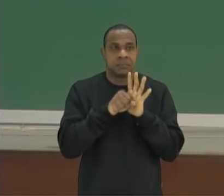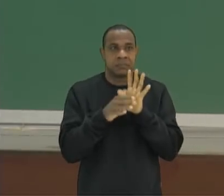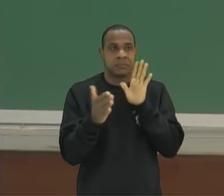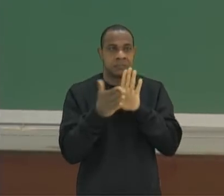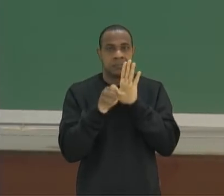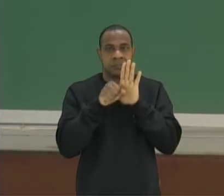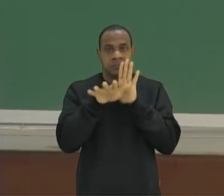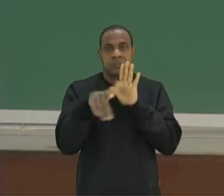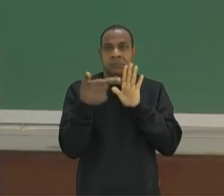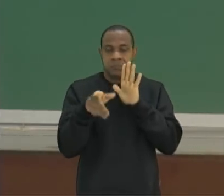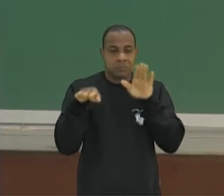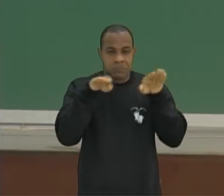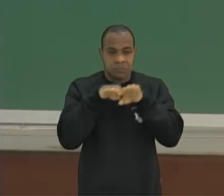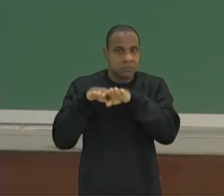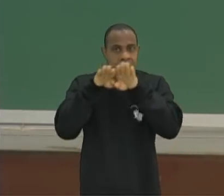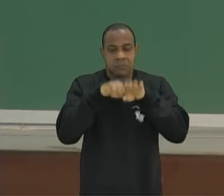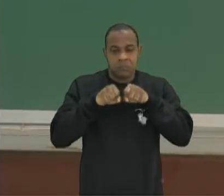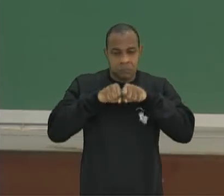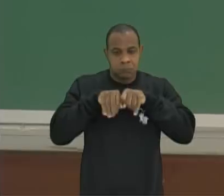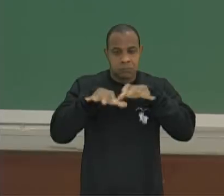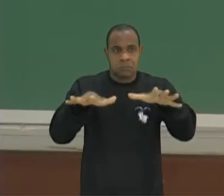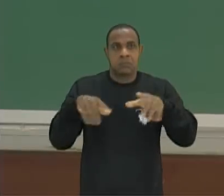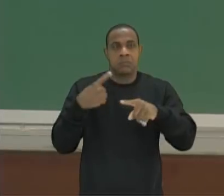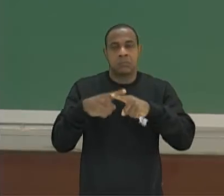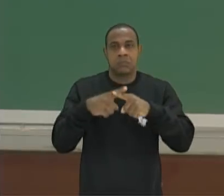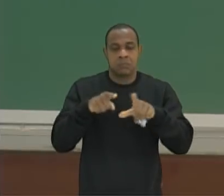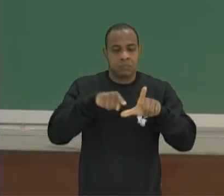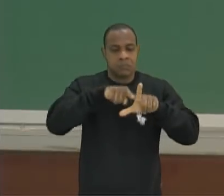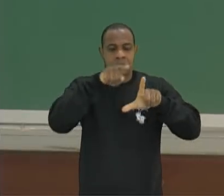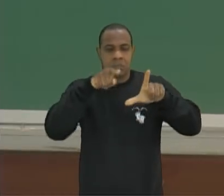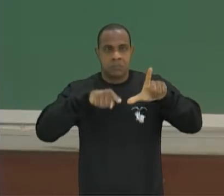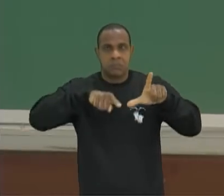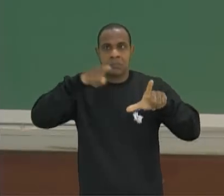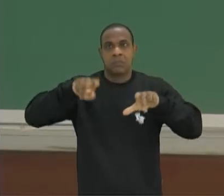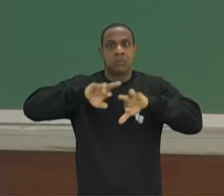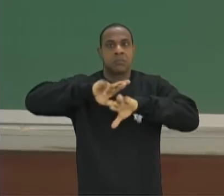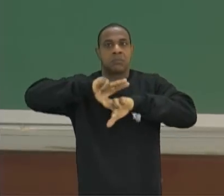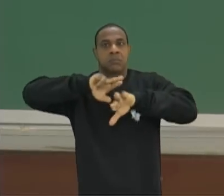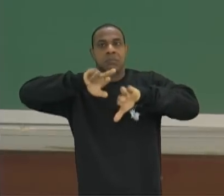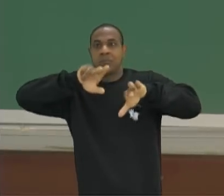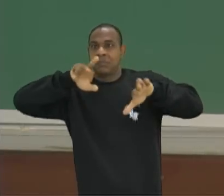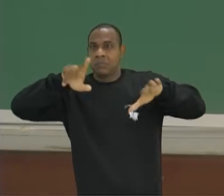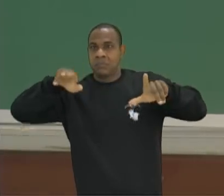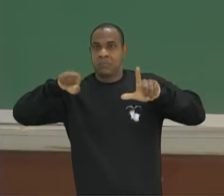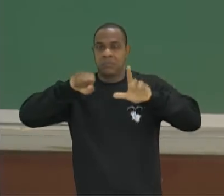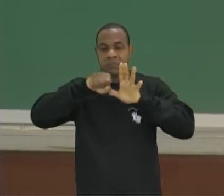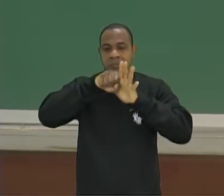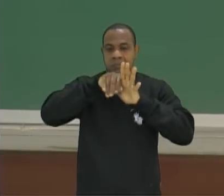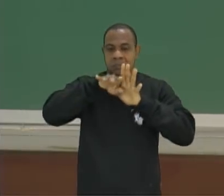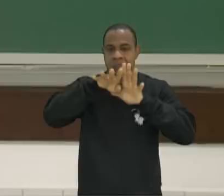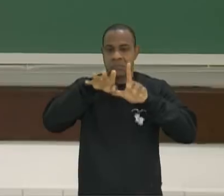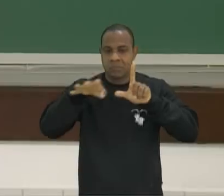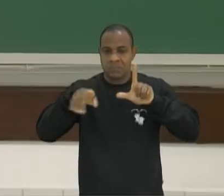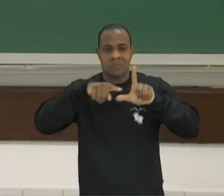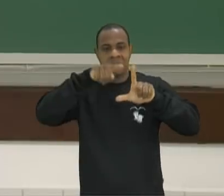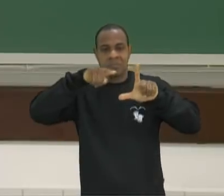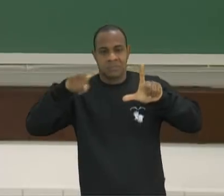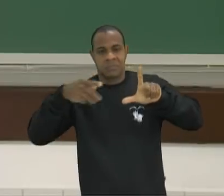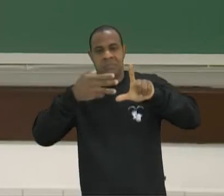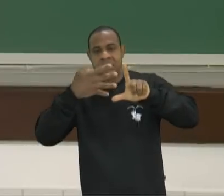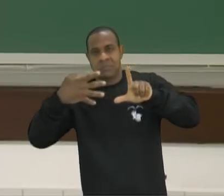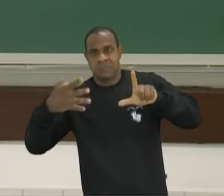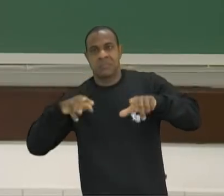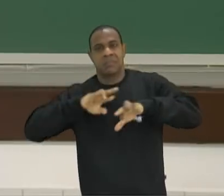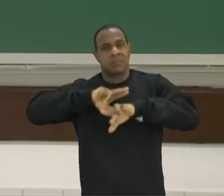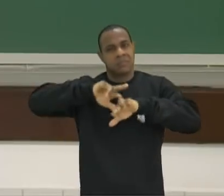um padrão de propagação, pois as ondas têm diferentes frequências. Aqui um detalhe que eu venho trazer para vocês ali. Algumas